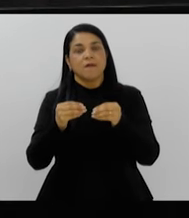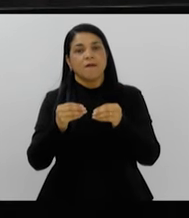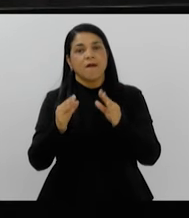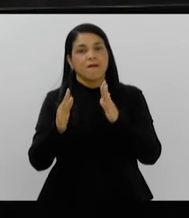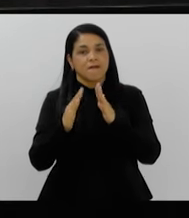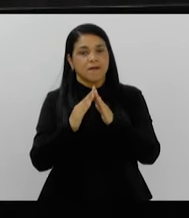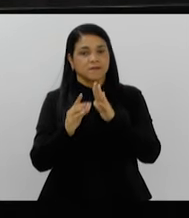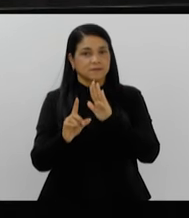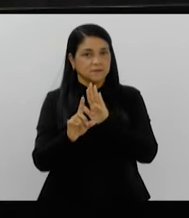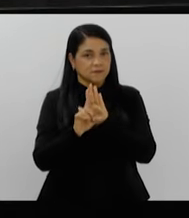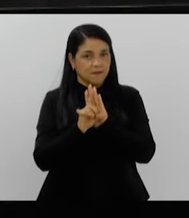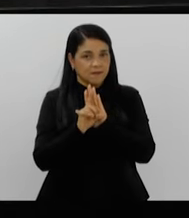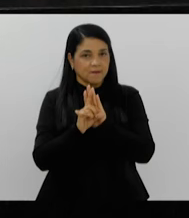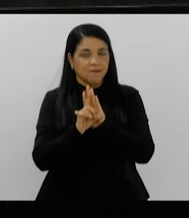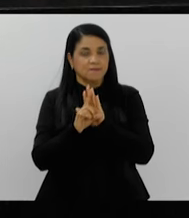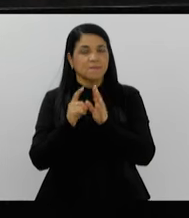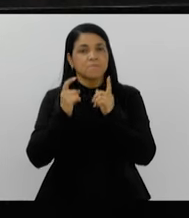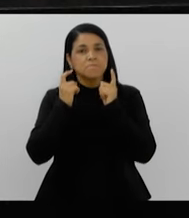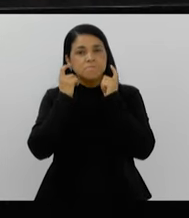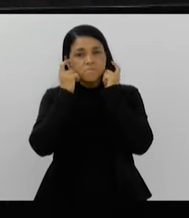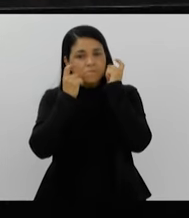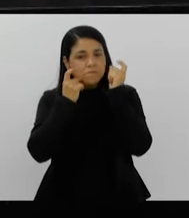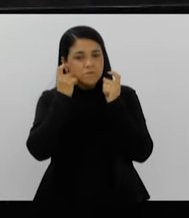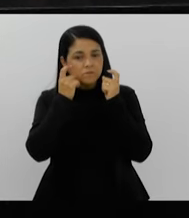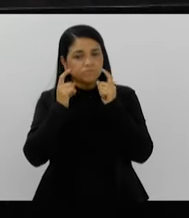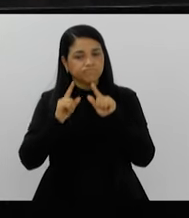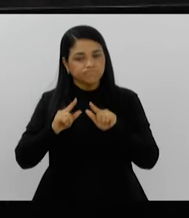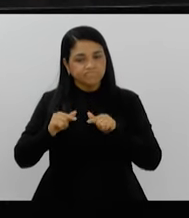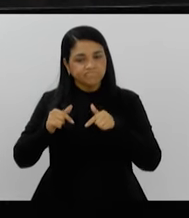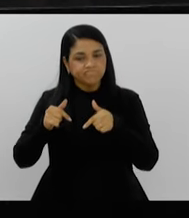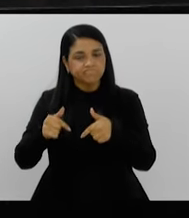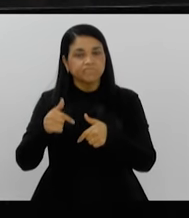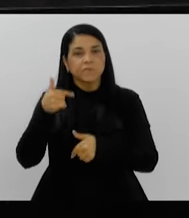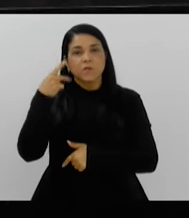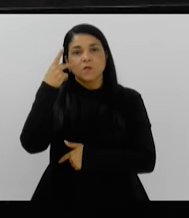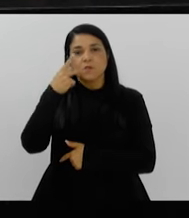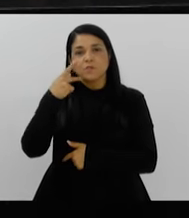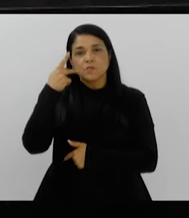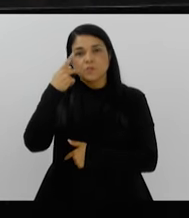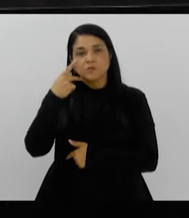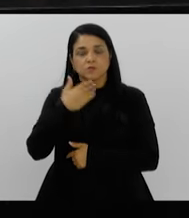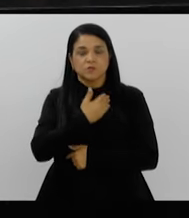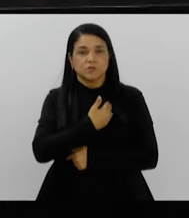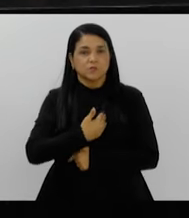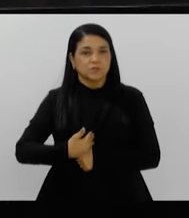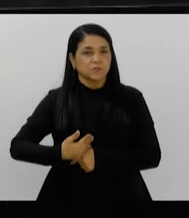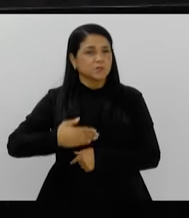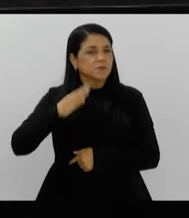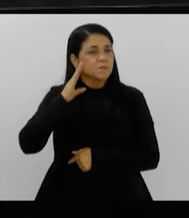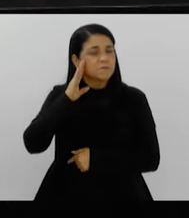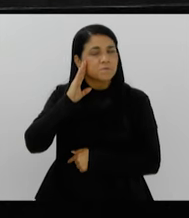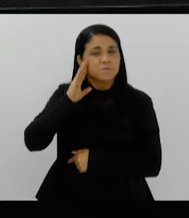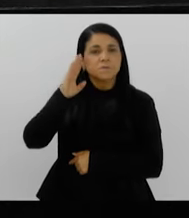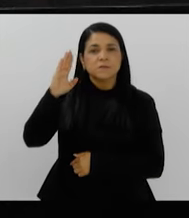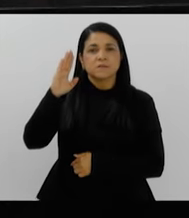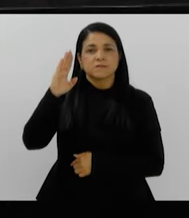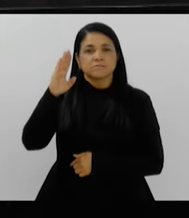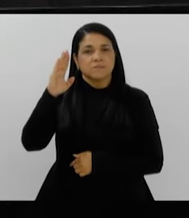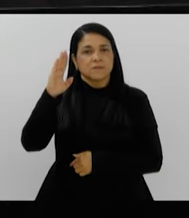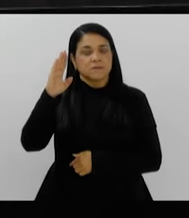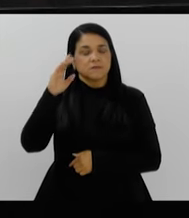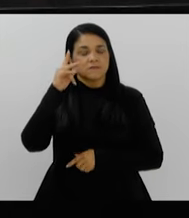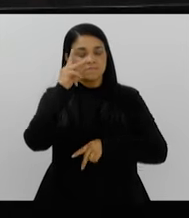a preocupação com a execução de políticas públicas que são fundamentais para